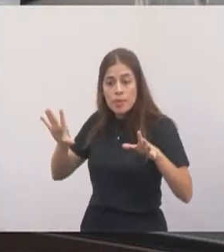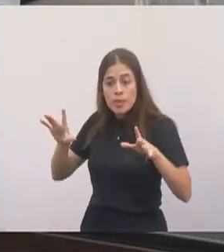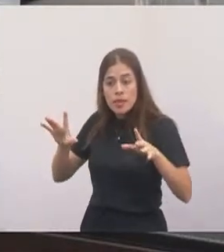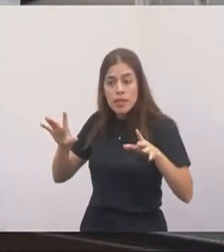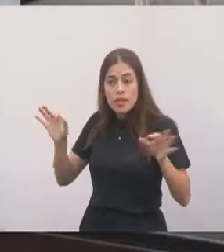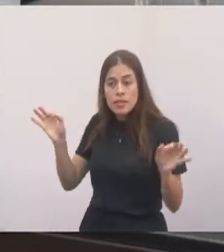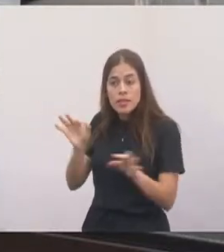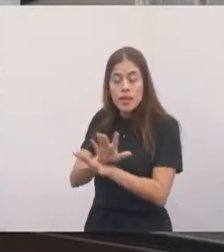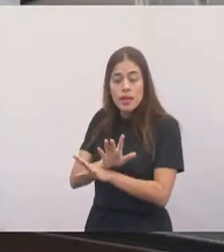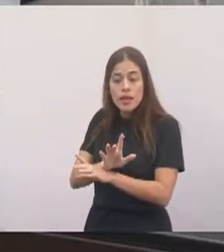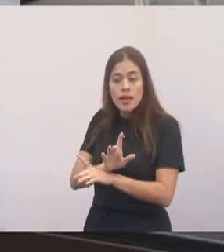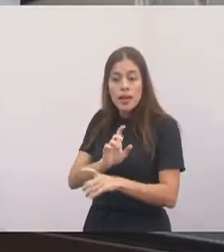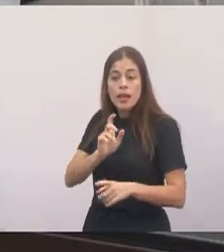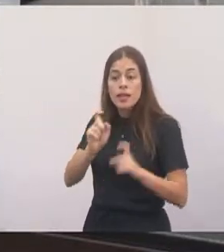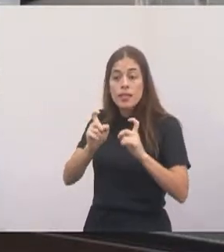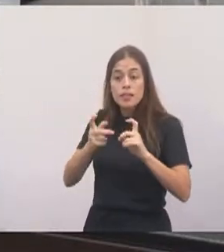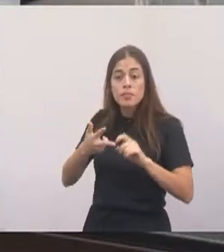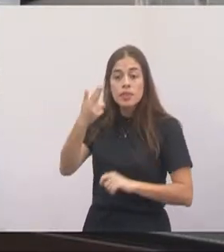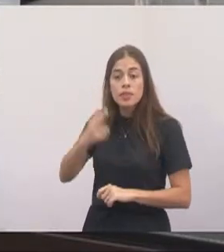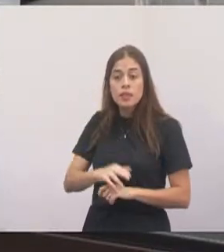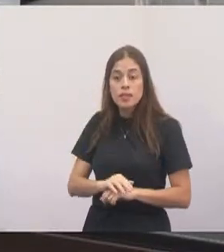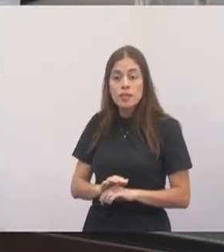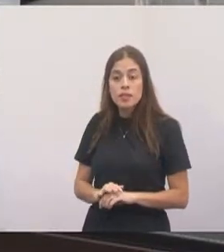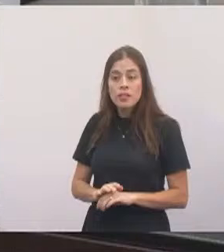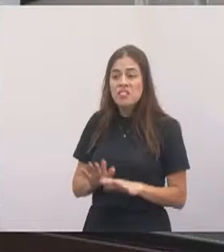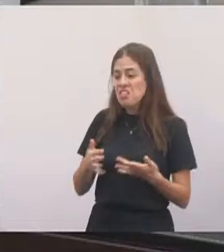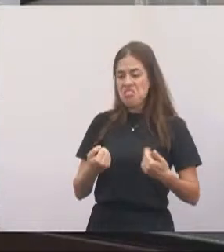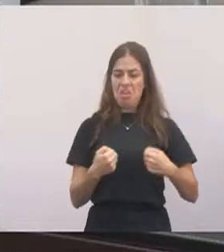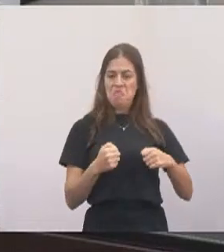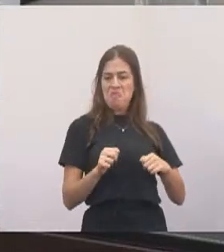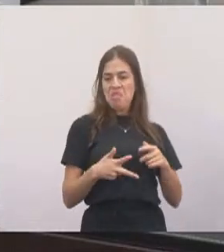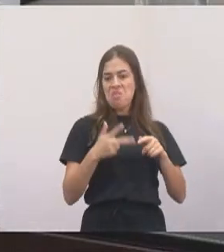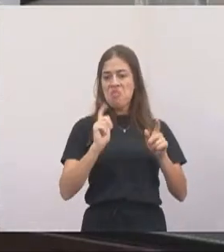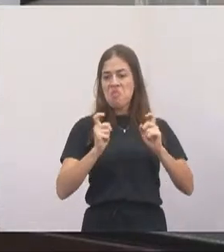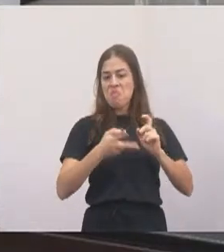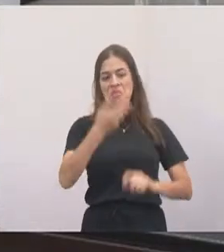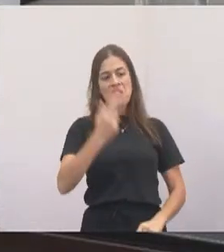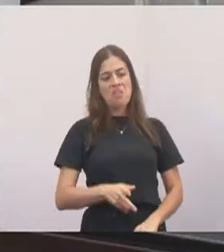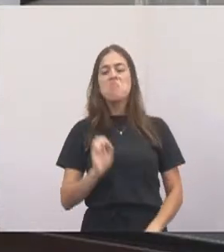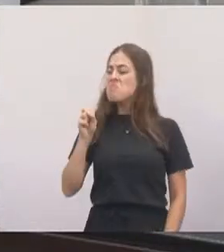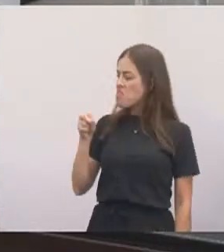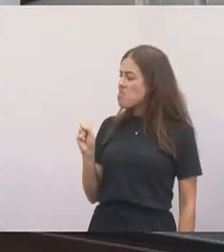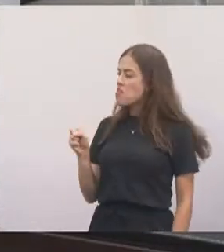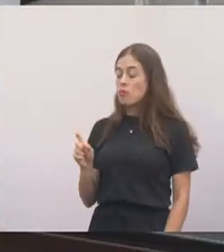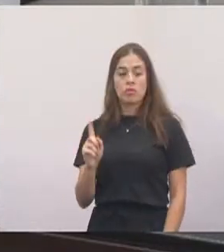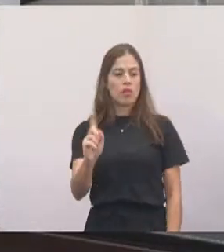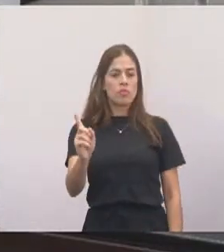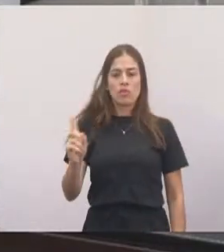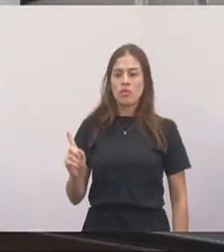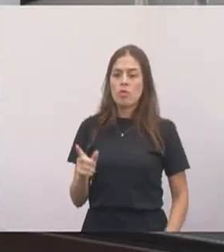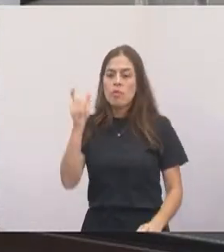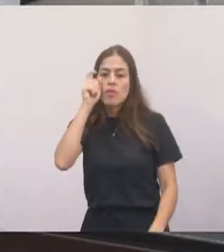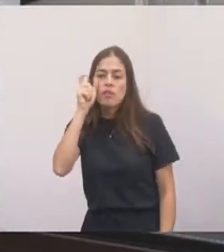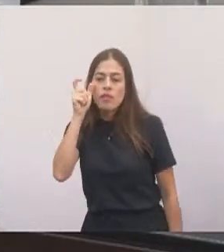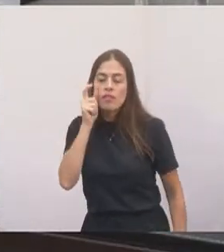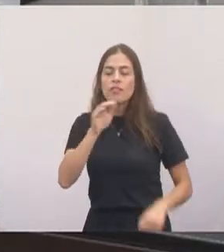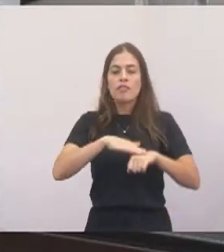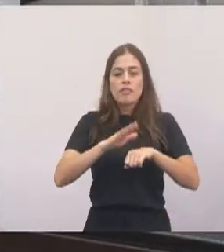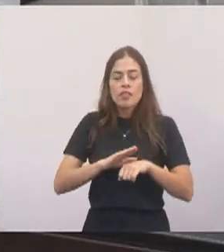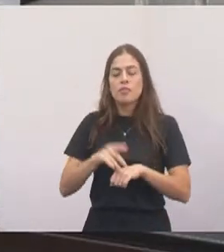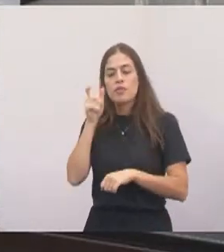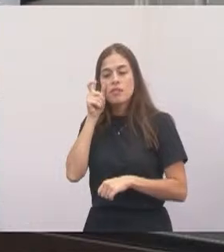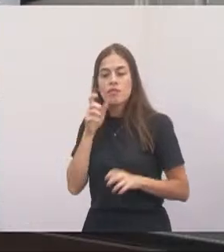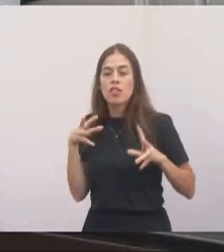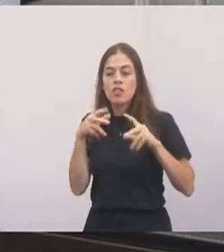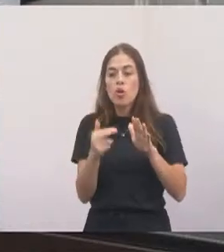e suspender as sessões. Então ele tem que suspender a sessão. Observando Sim. e fazendo observar as normas legais e as determinações do